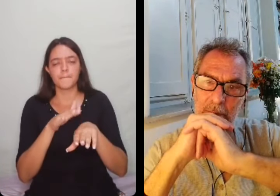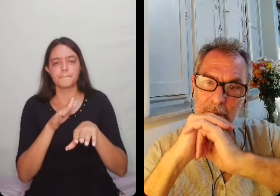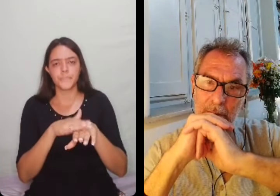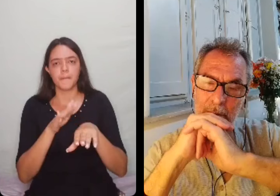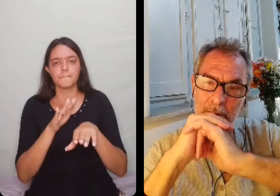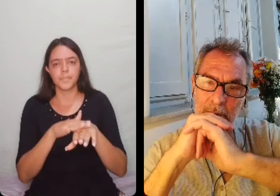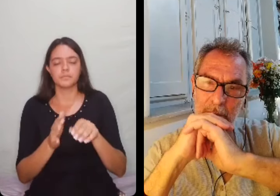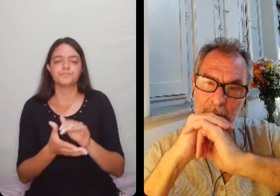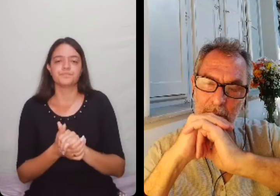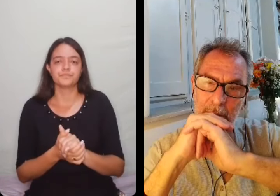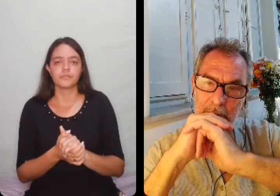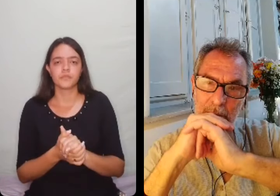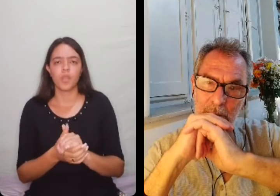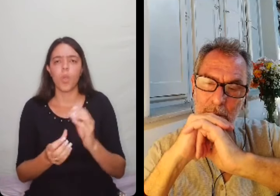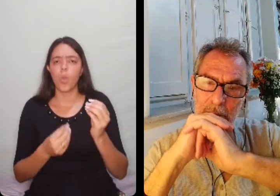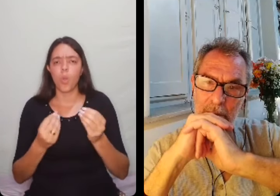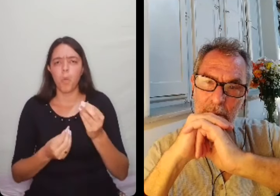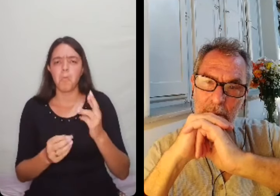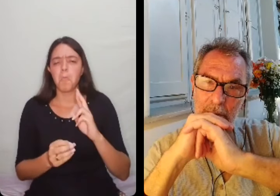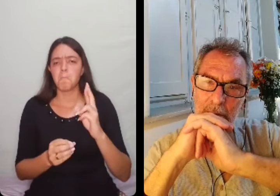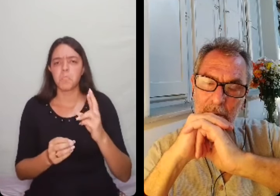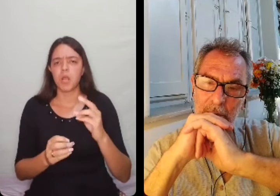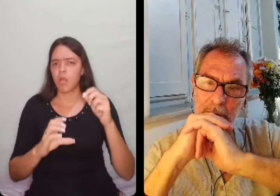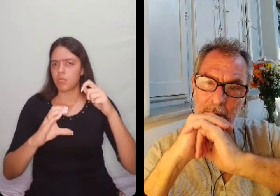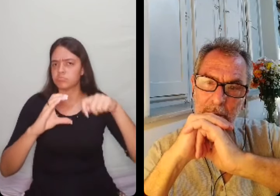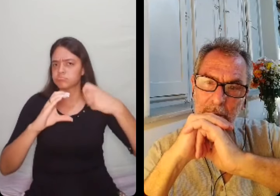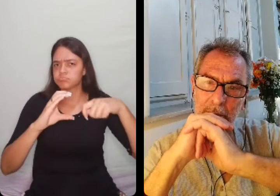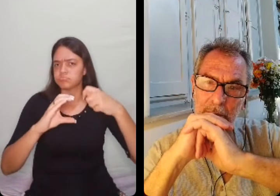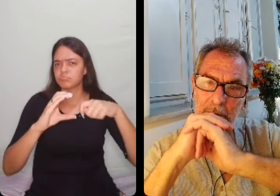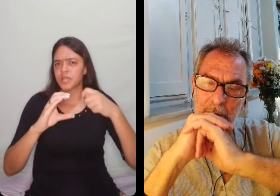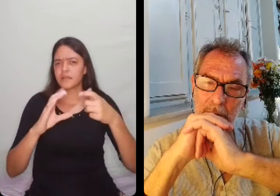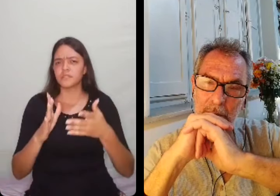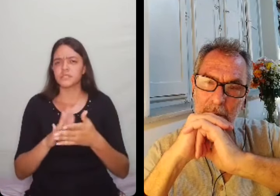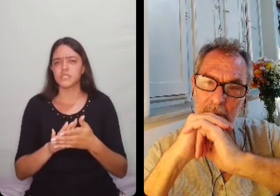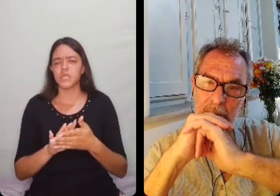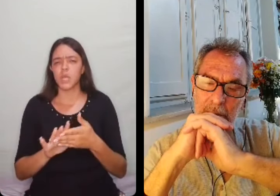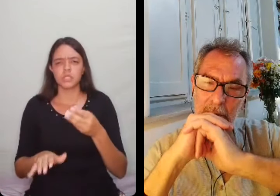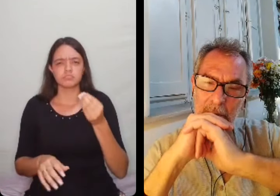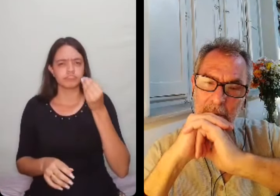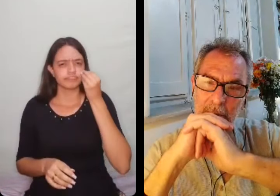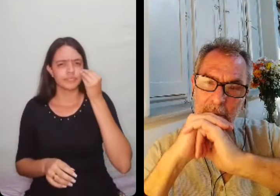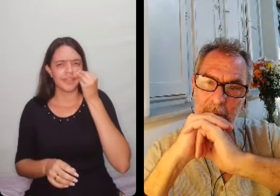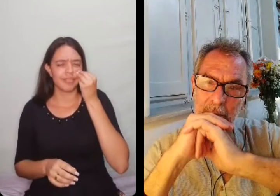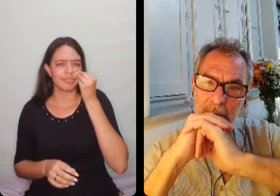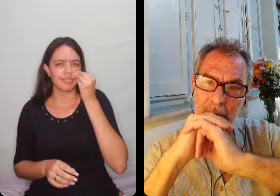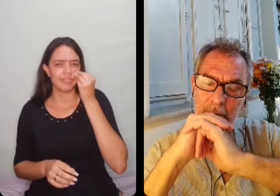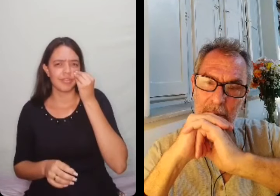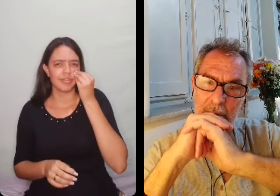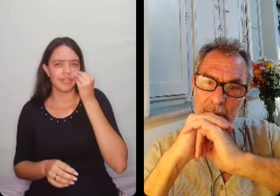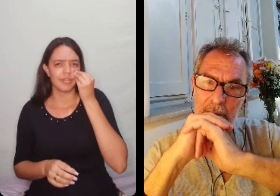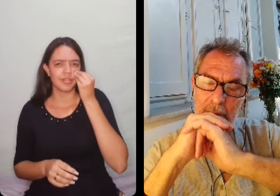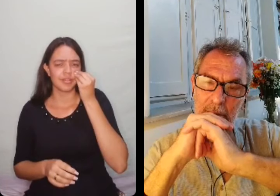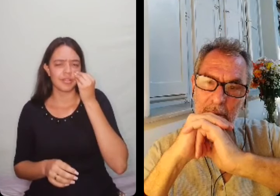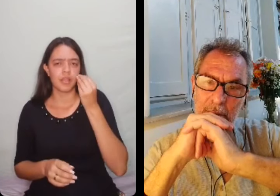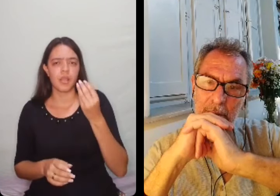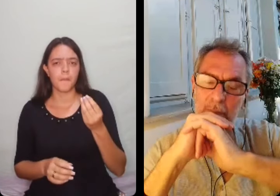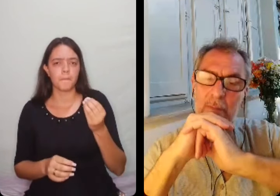de uma gravação e tentar fazer com que... Se isso foi uma tentativa ou não.